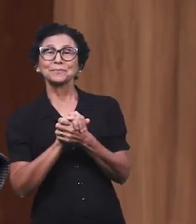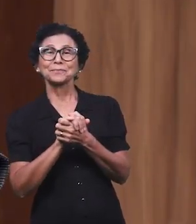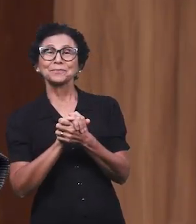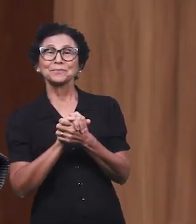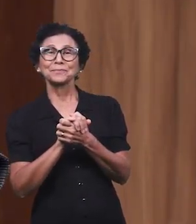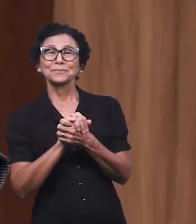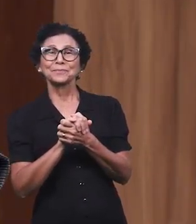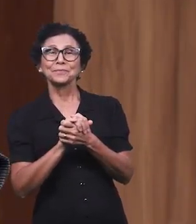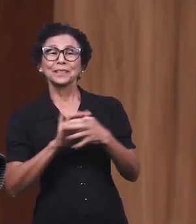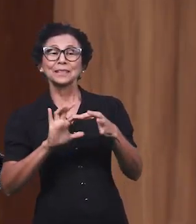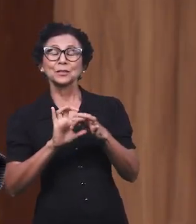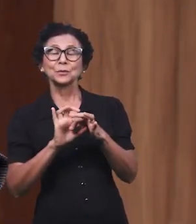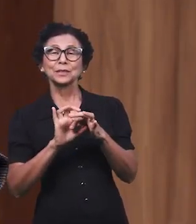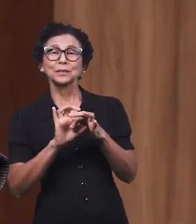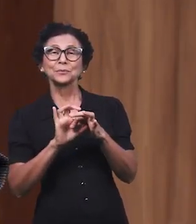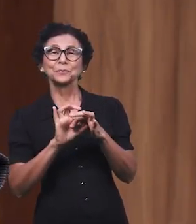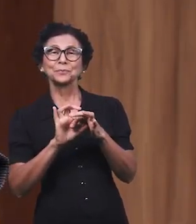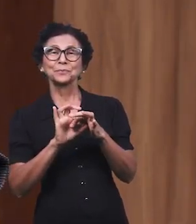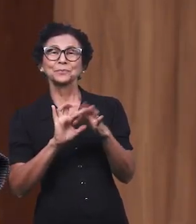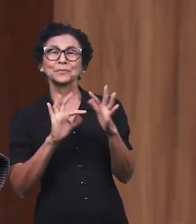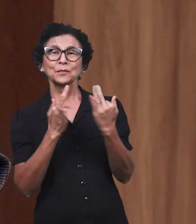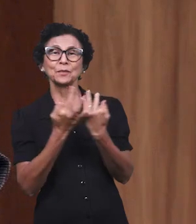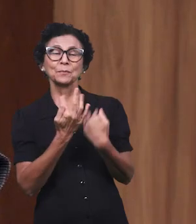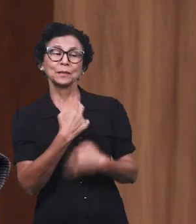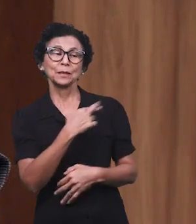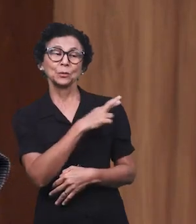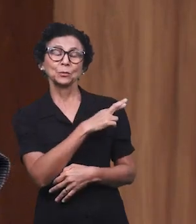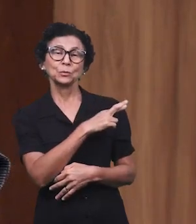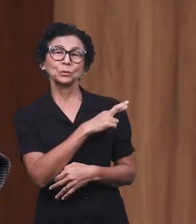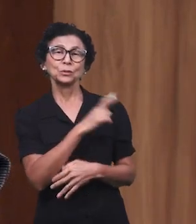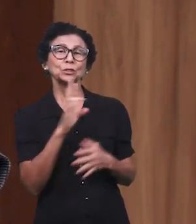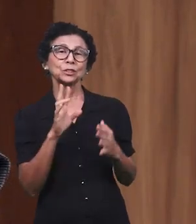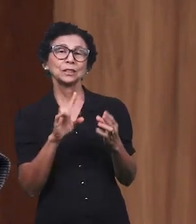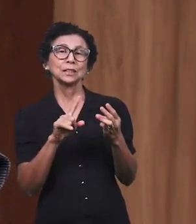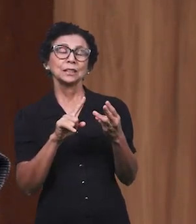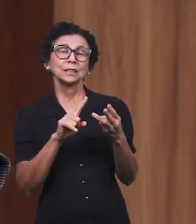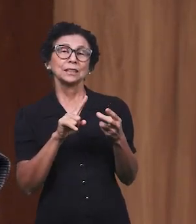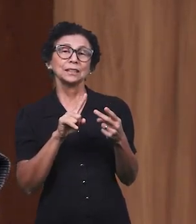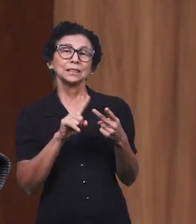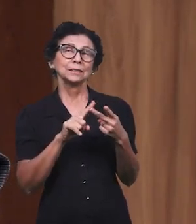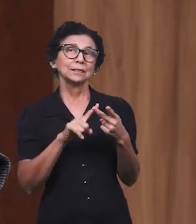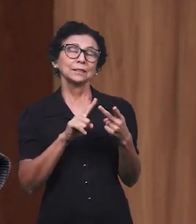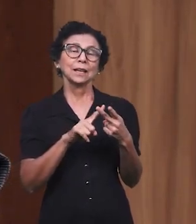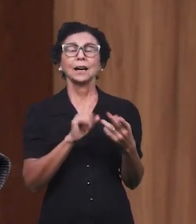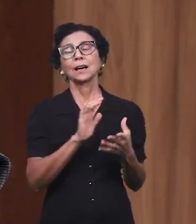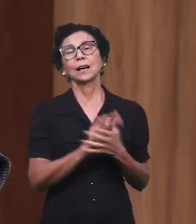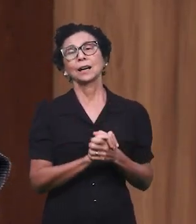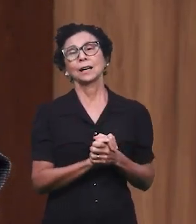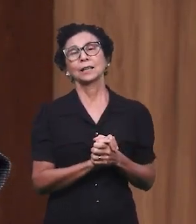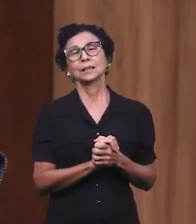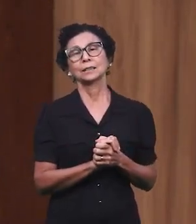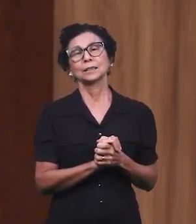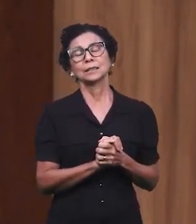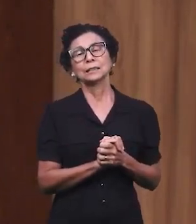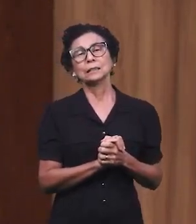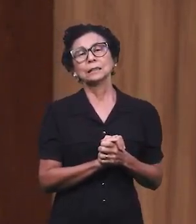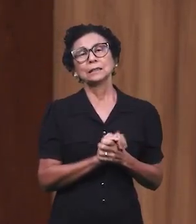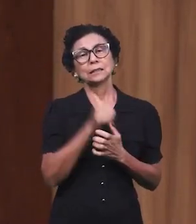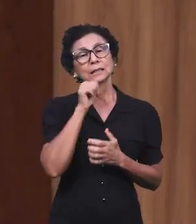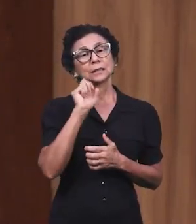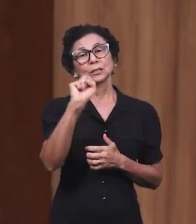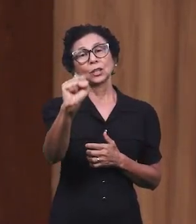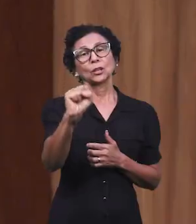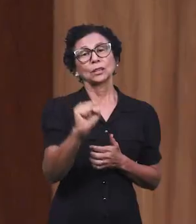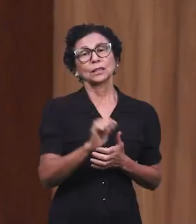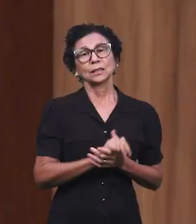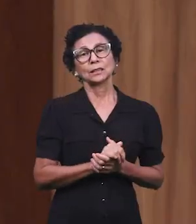Deus. E você pode dizer assim, não, mas o meu Deus não é o Deus da minha sogra. Mas você tem um testemunho para dar para sua sogra.